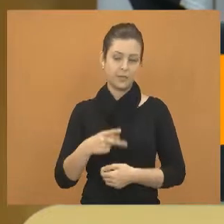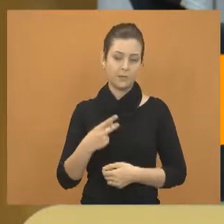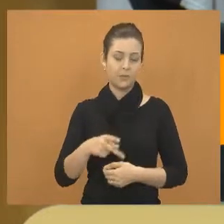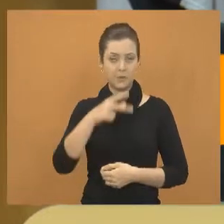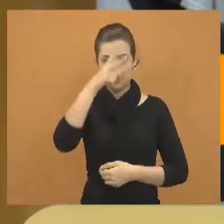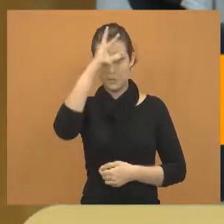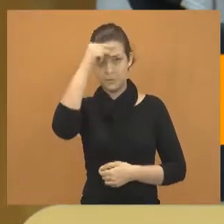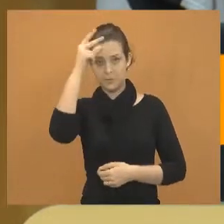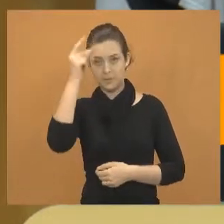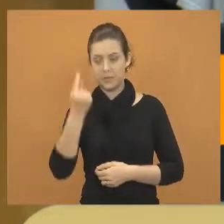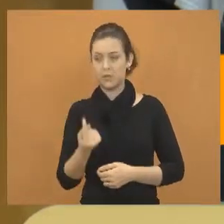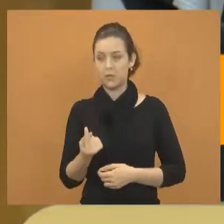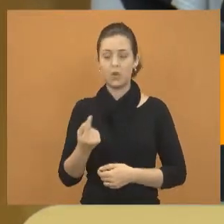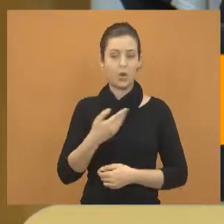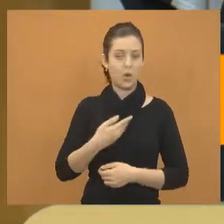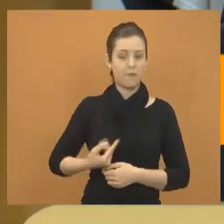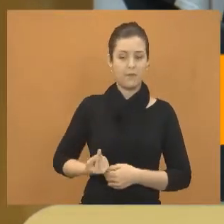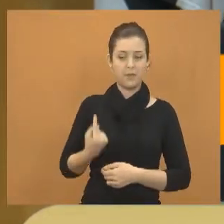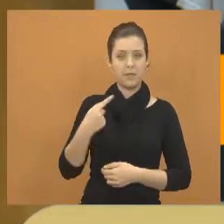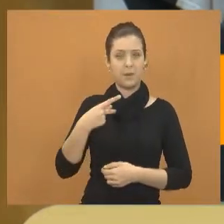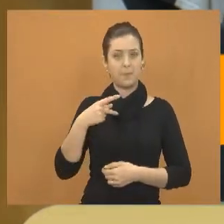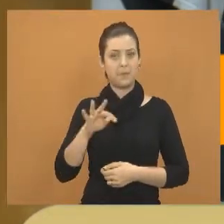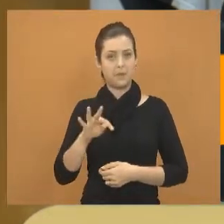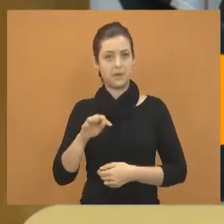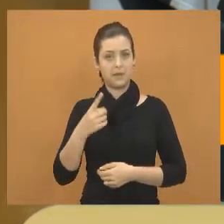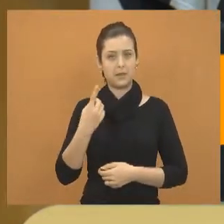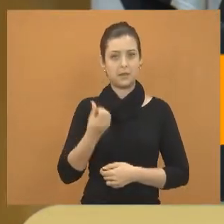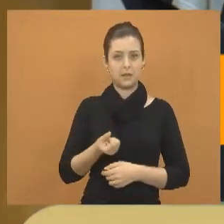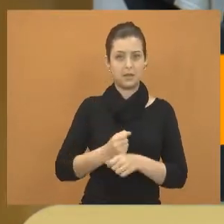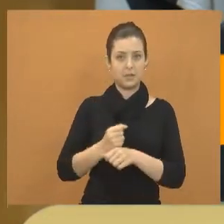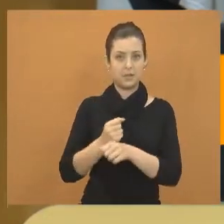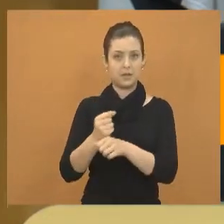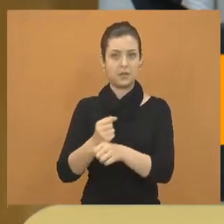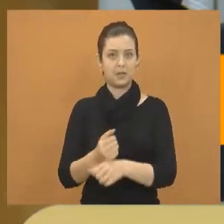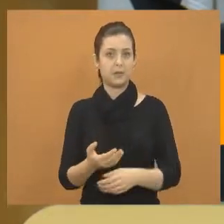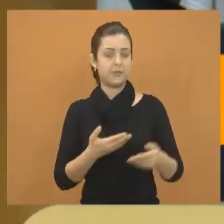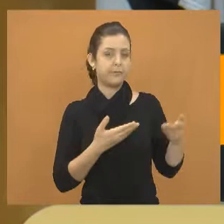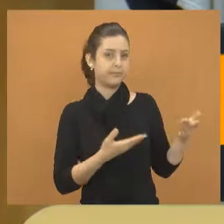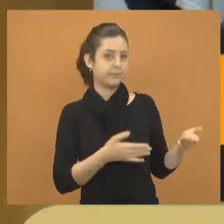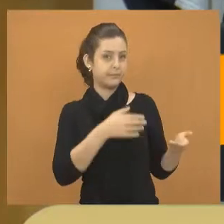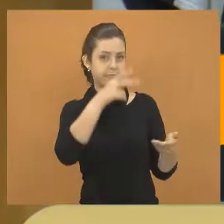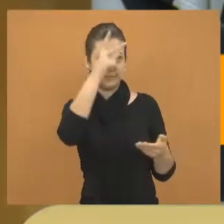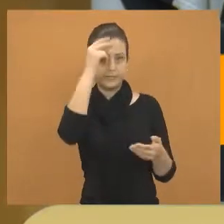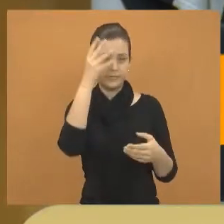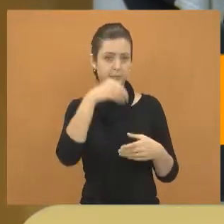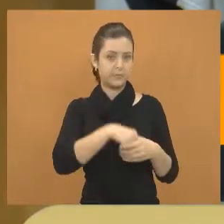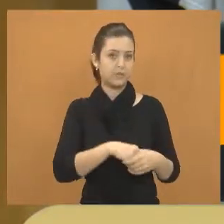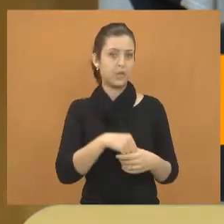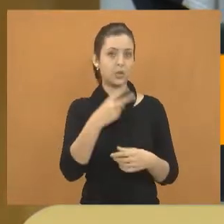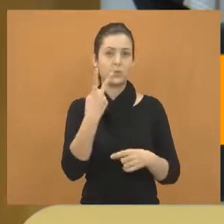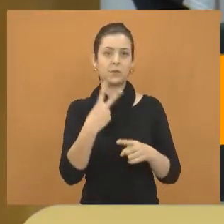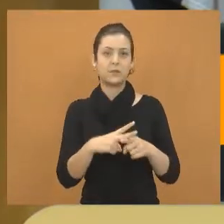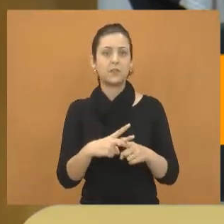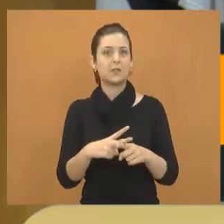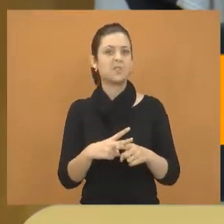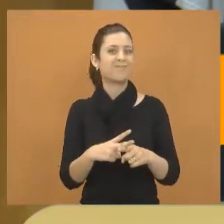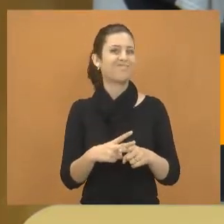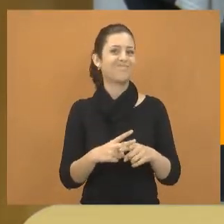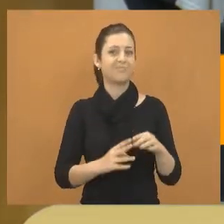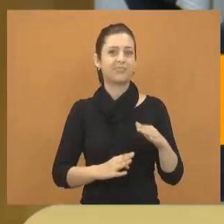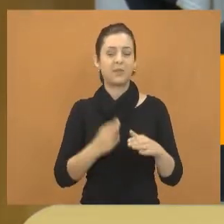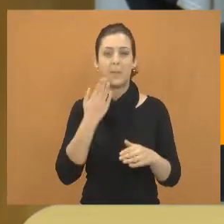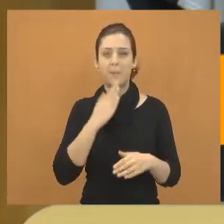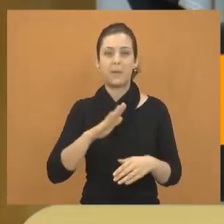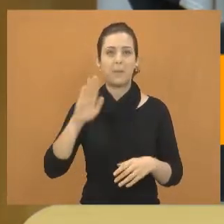O próprio prefeito, o próprio governo do PT, nos 16 anos que ficaram como na prefeitura, por duas vezes não foi nem promessa